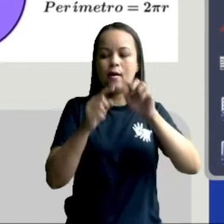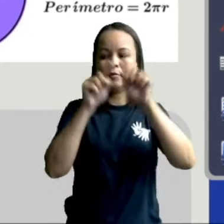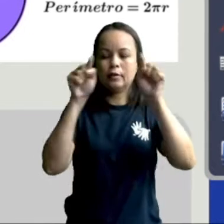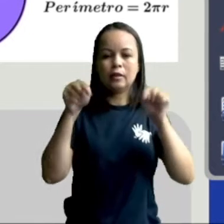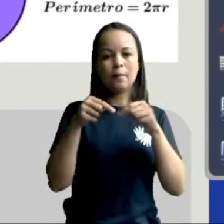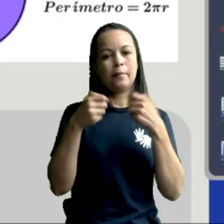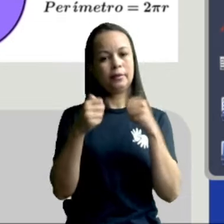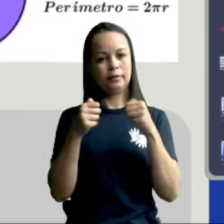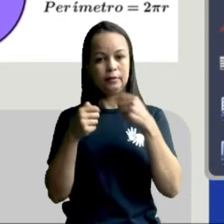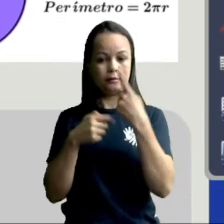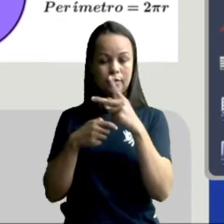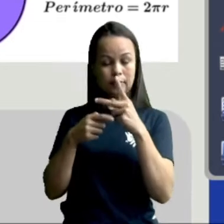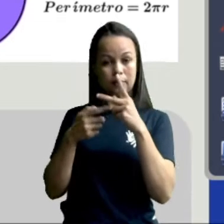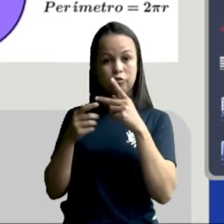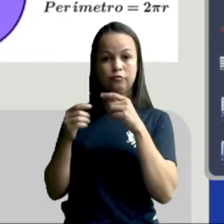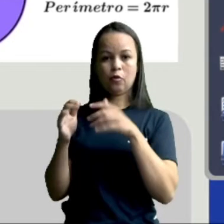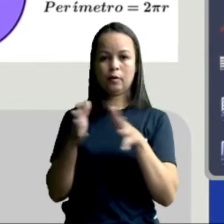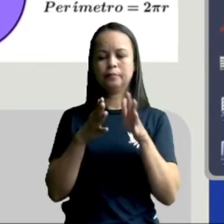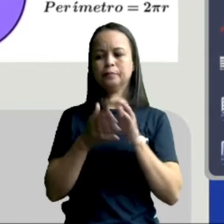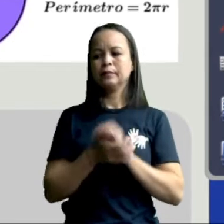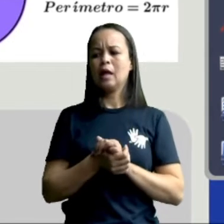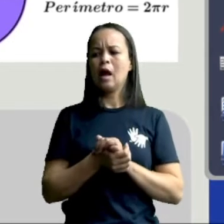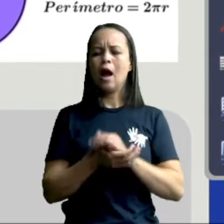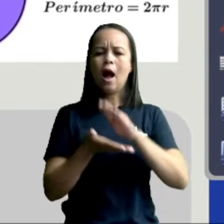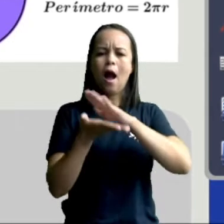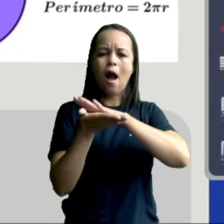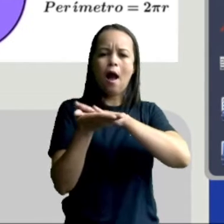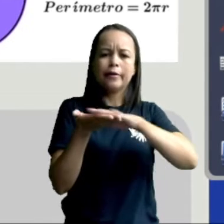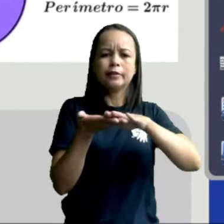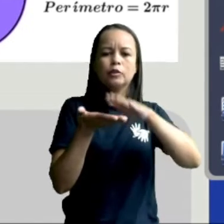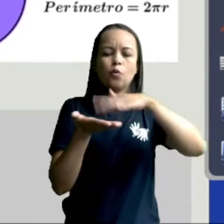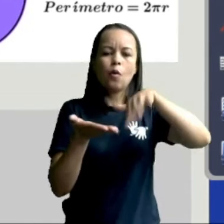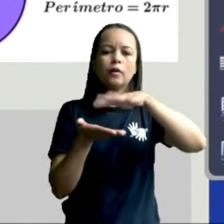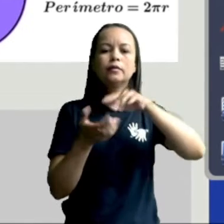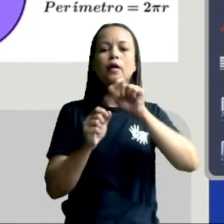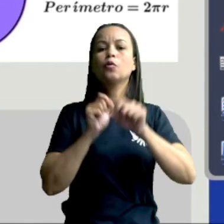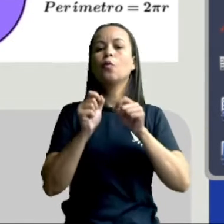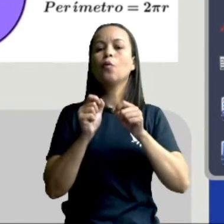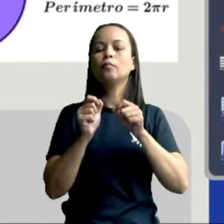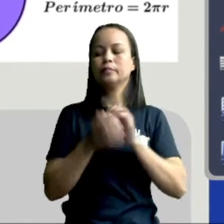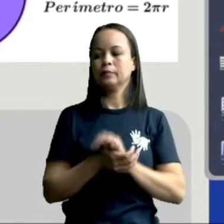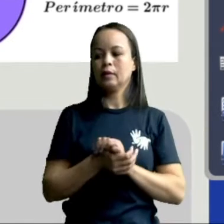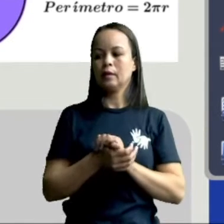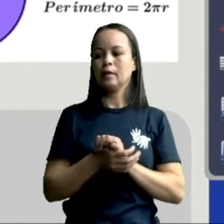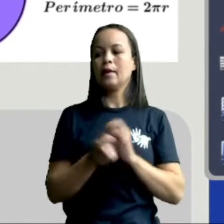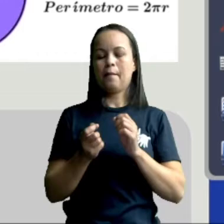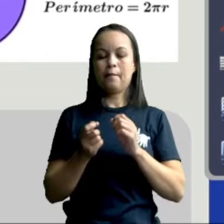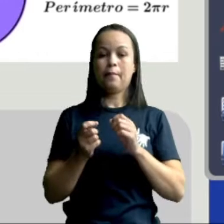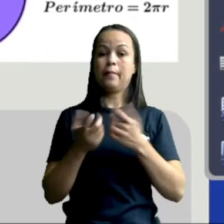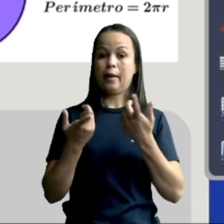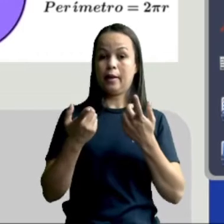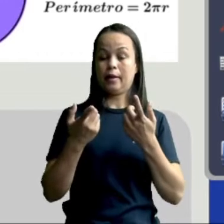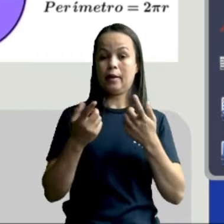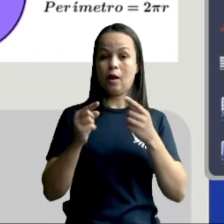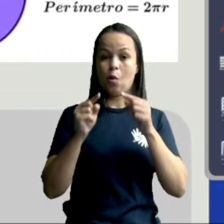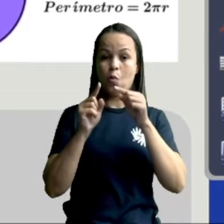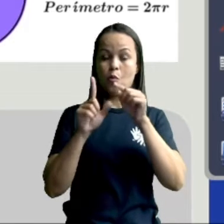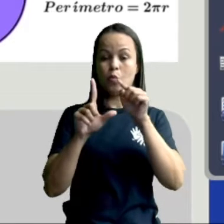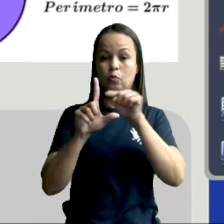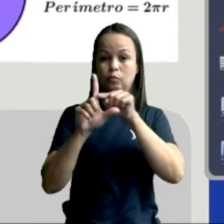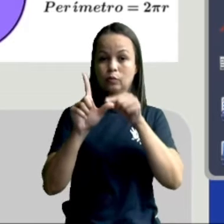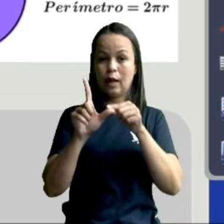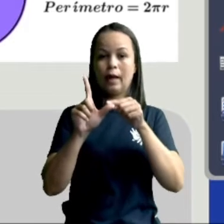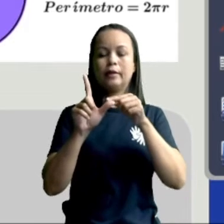precisar dessas fórmulas. Por exemplo, para calcular a área de um quadrado, como é que você faz? Pega o lado e multiplica por